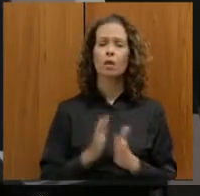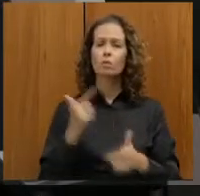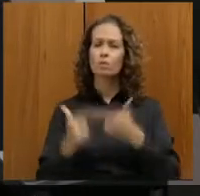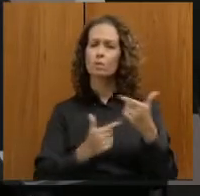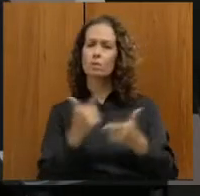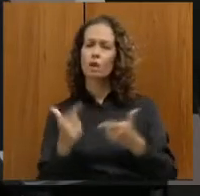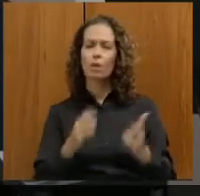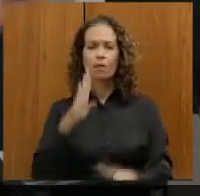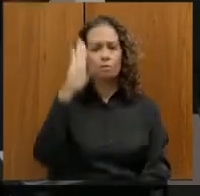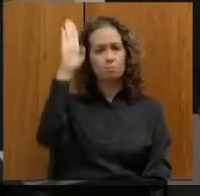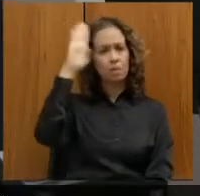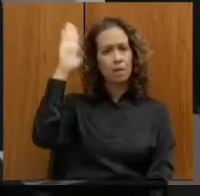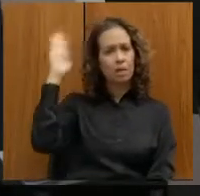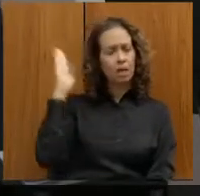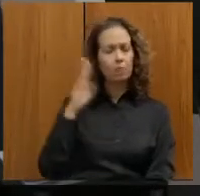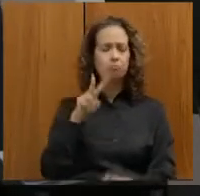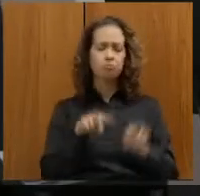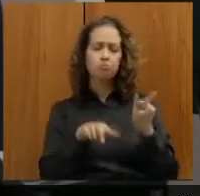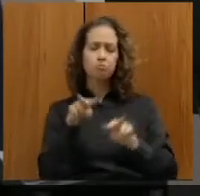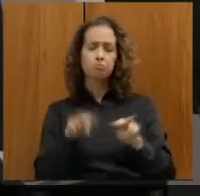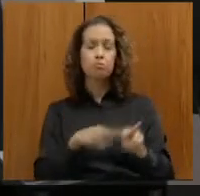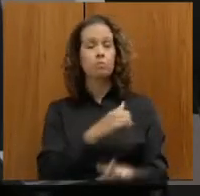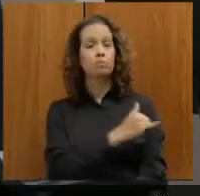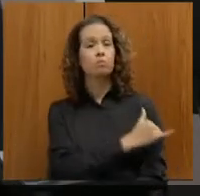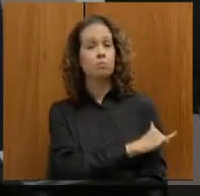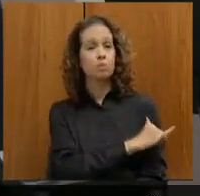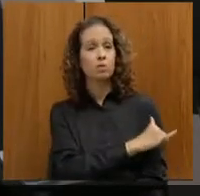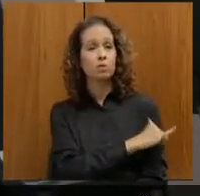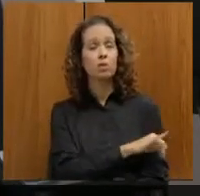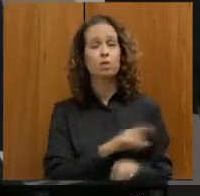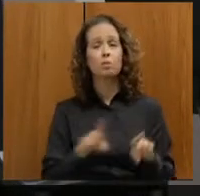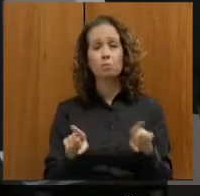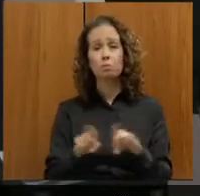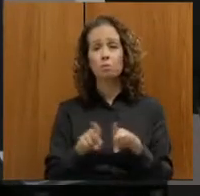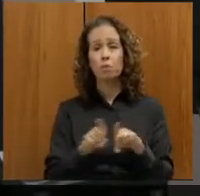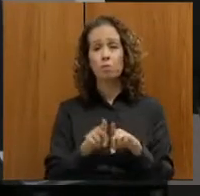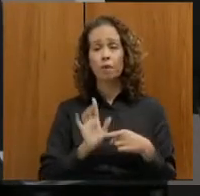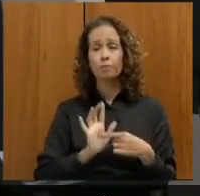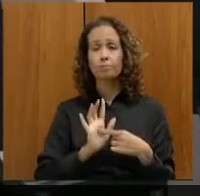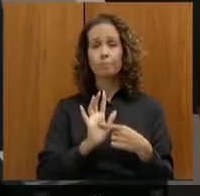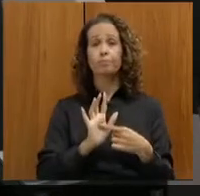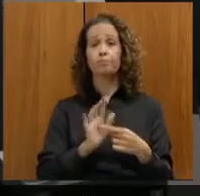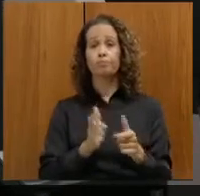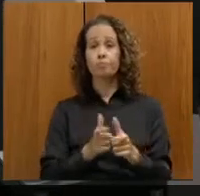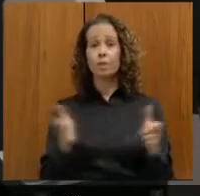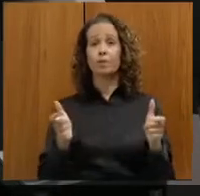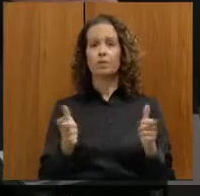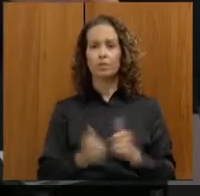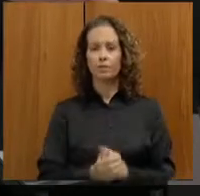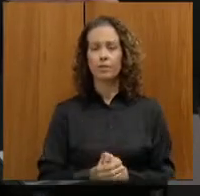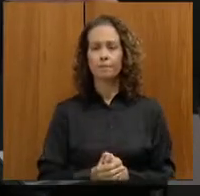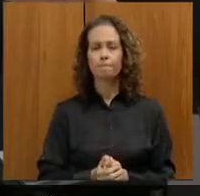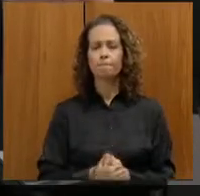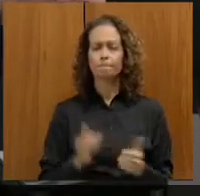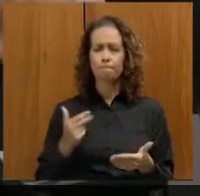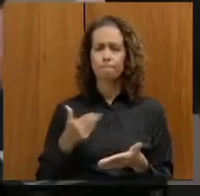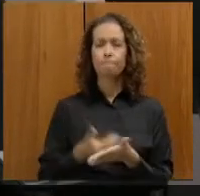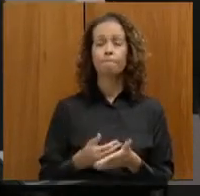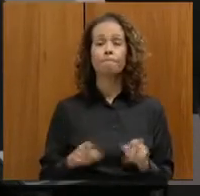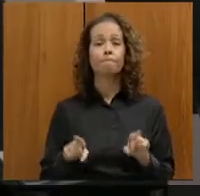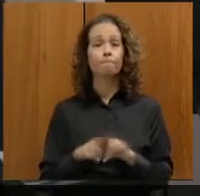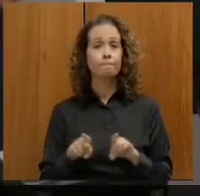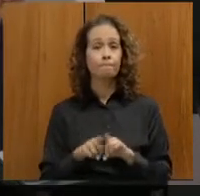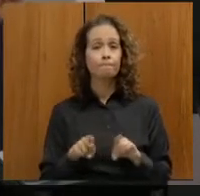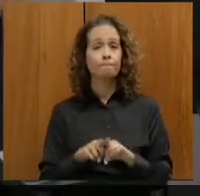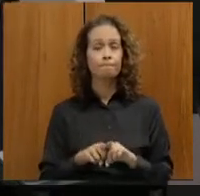trabalhos acadêmicos sobretudo no seu estado no Rio de Janeiro onde o impacto ele foi grandioso recentemente também